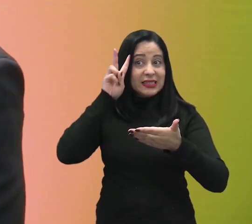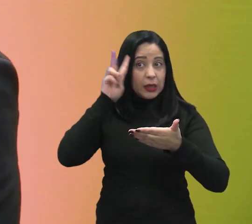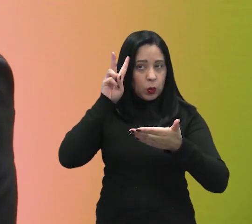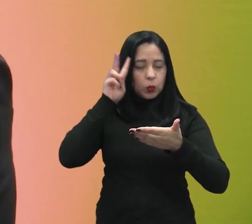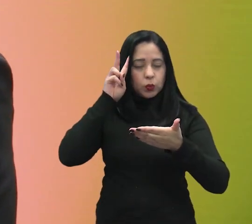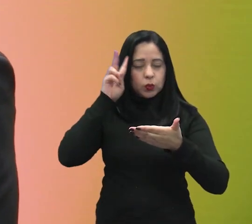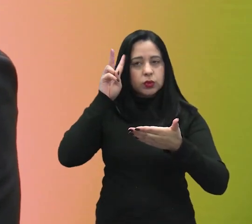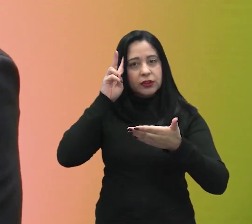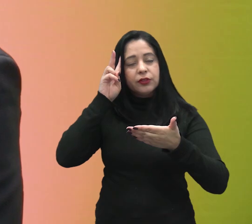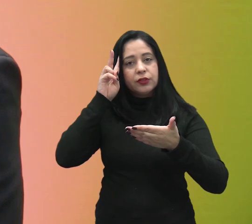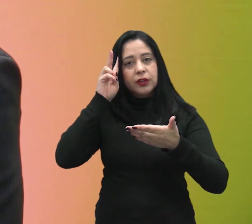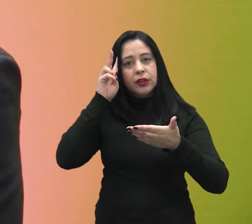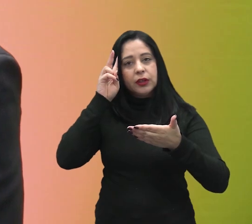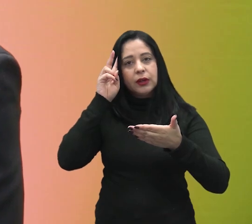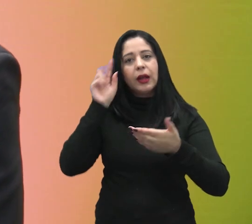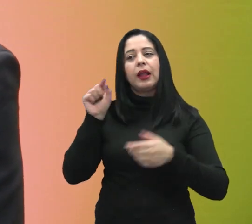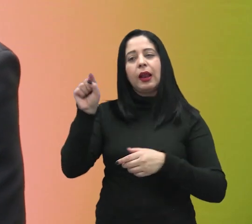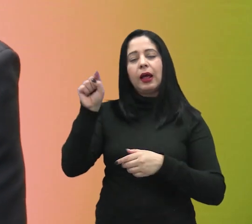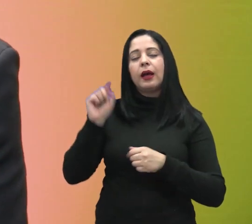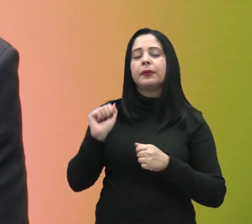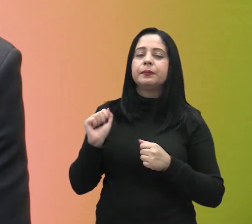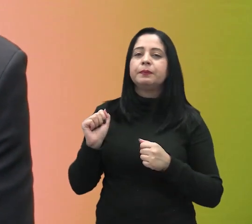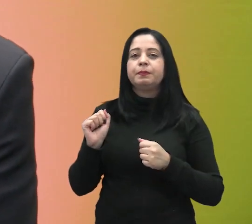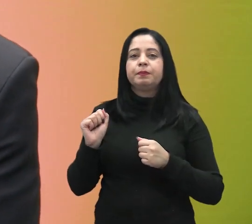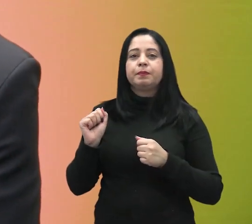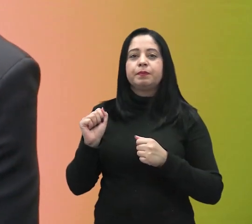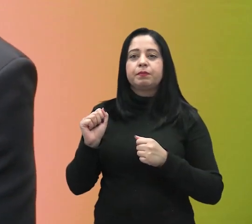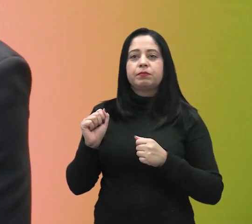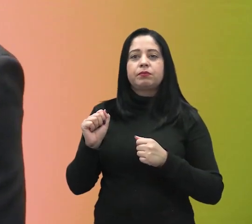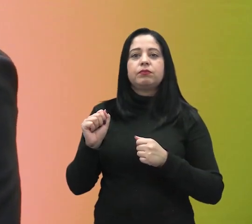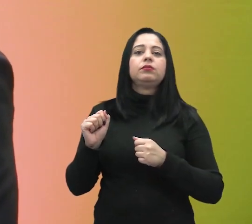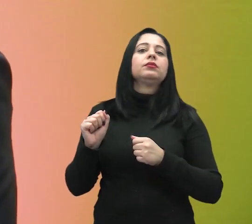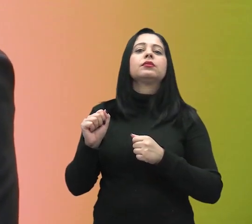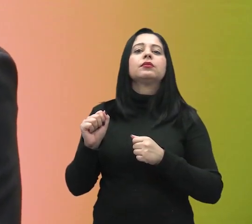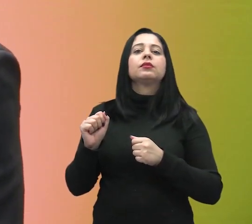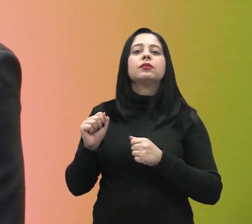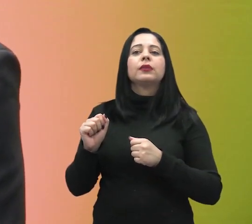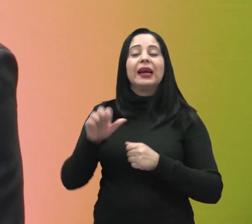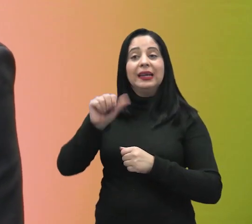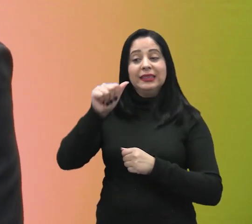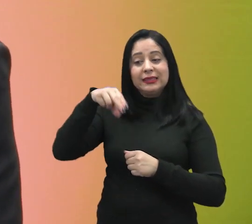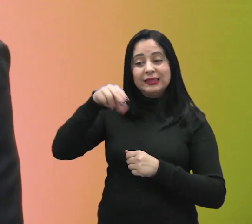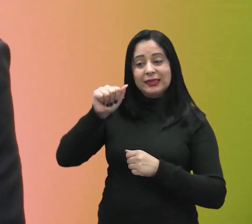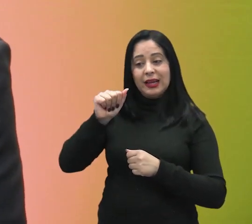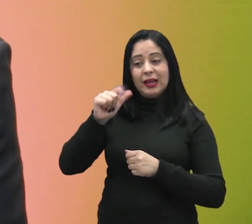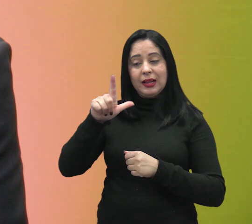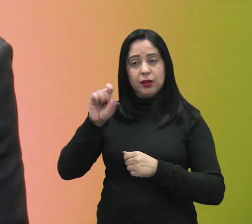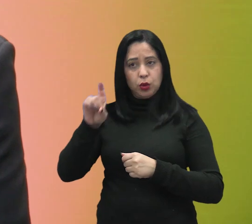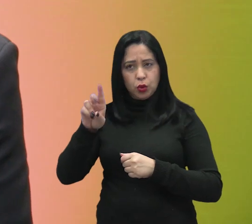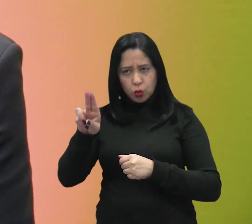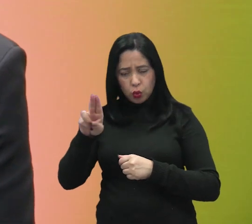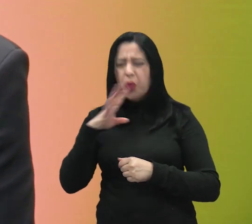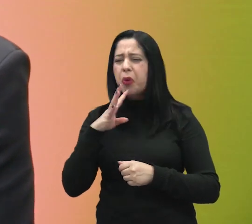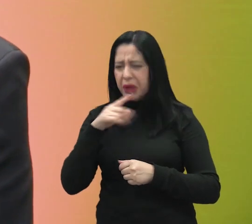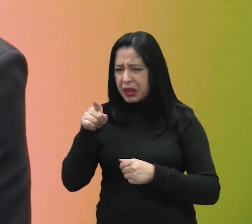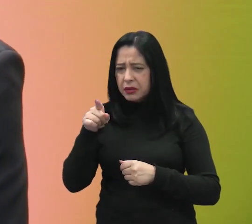do mês, lá na Literacia, da Ana Lu, não sei se vocês a conhecem, mas a Ana Lu foi